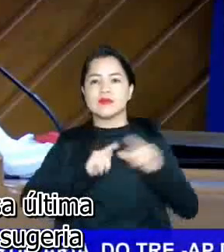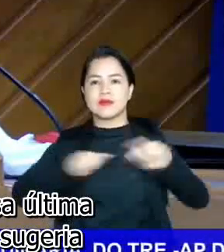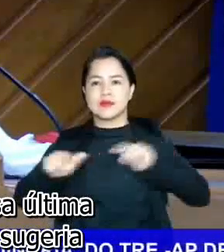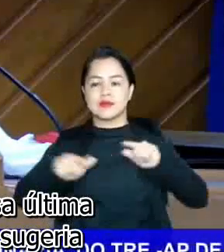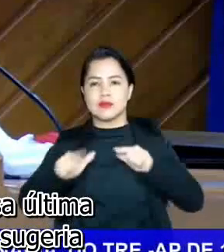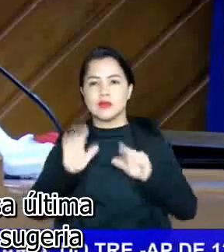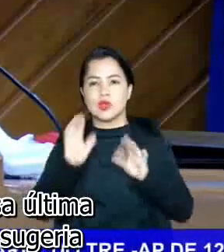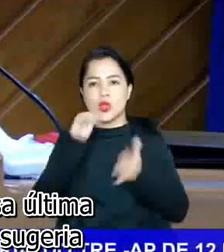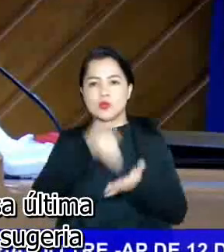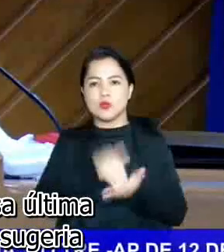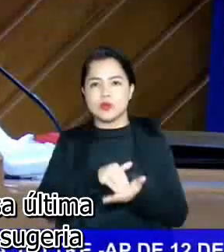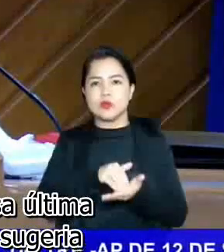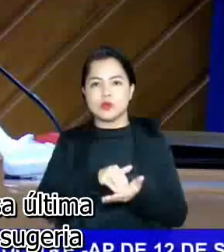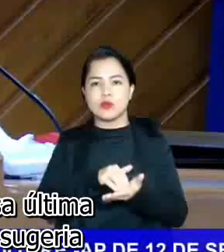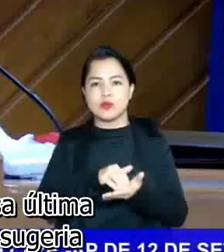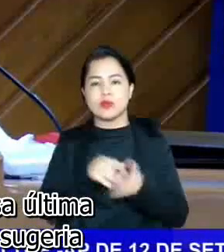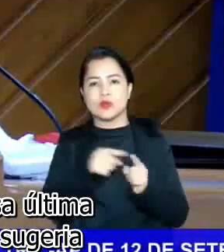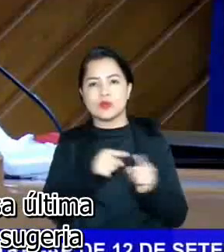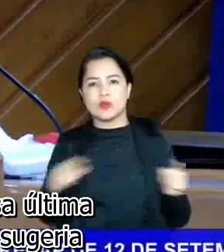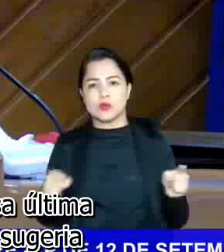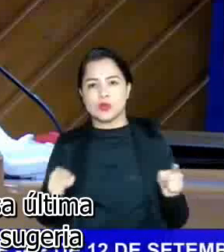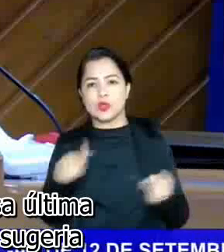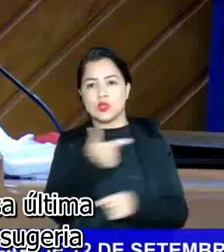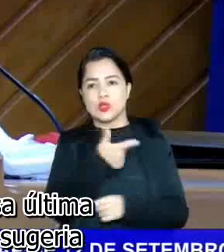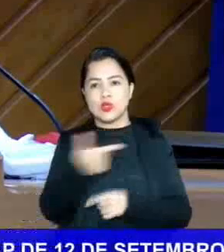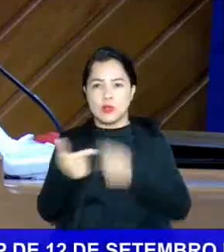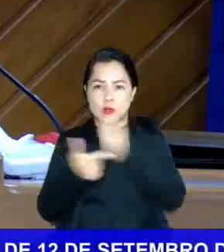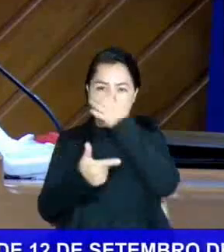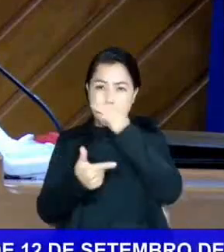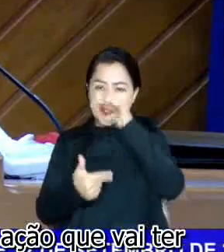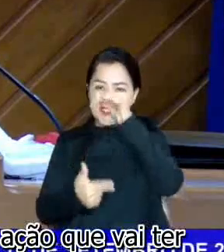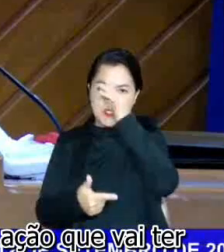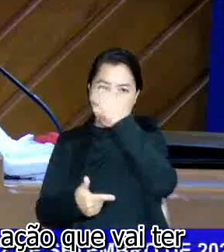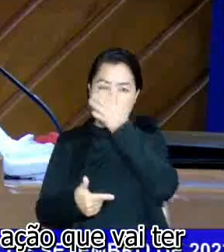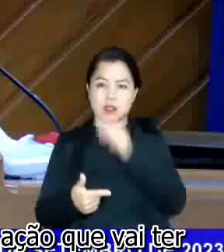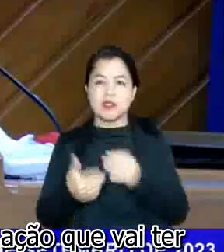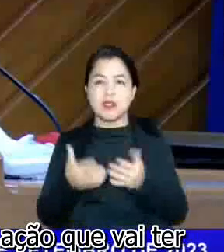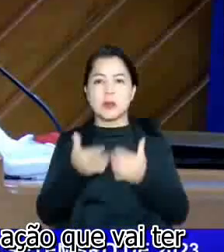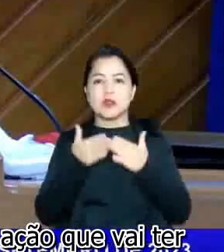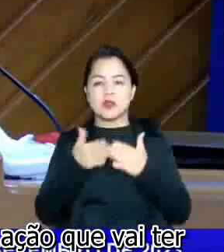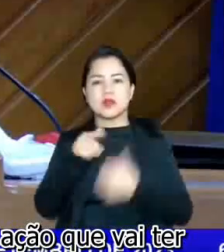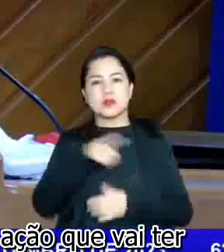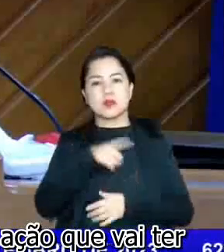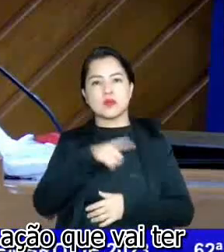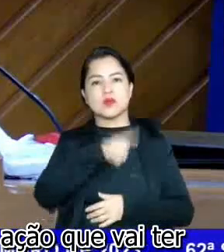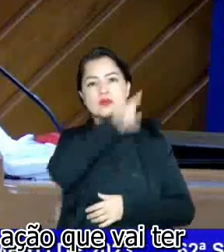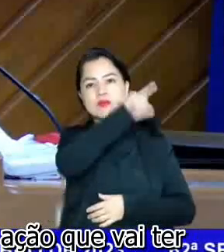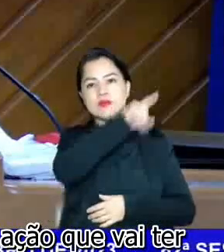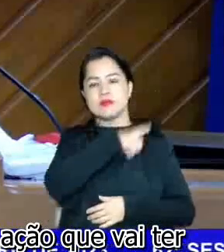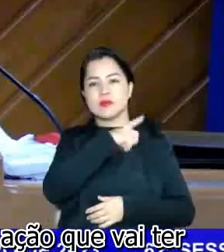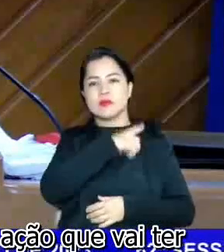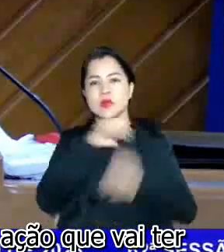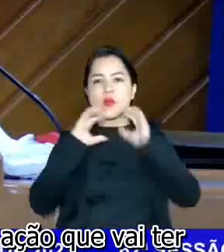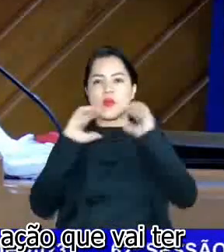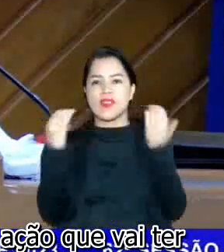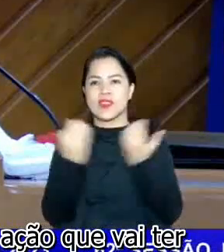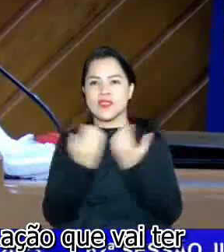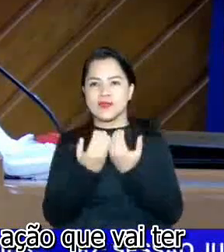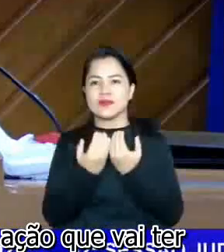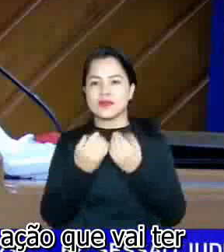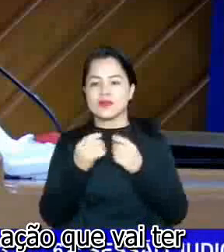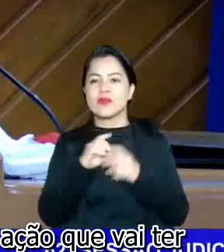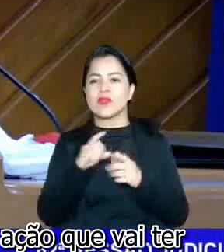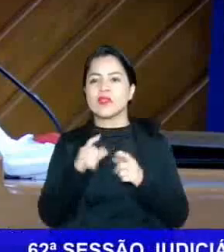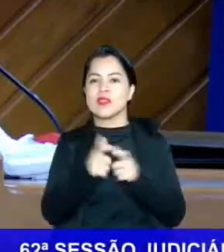última sessão desse mês, ela vai ser no dia 22. Então, eu sugeria nós transmitirmos de lá, com a comunidade, com essa